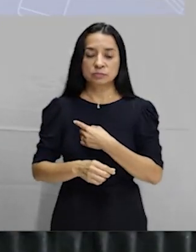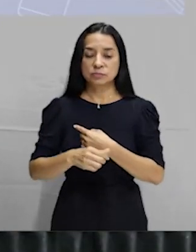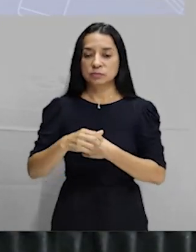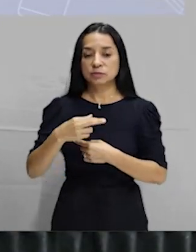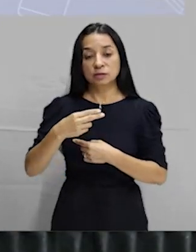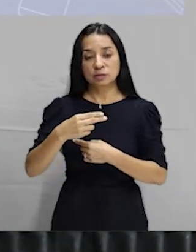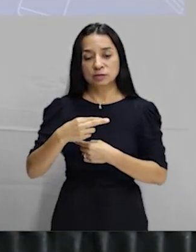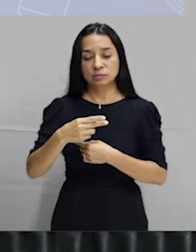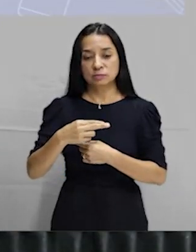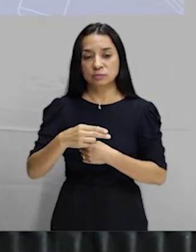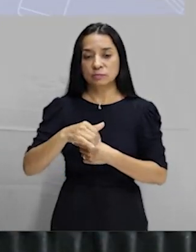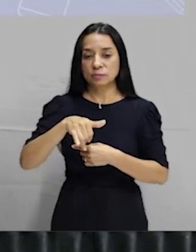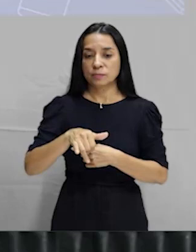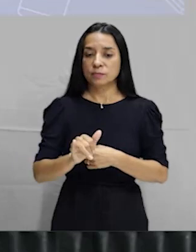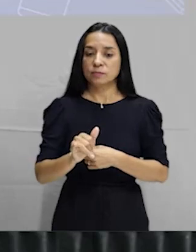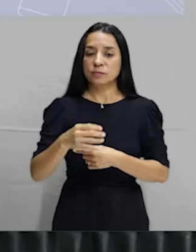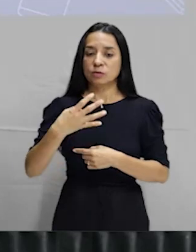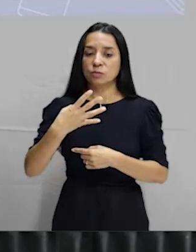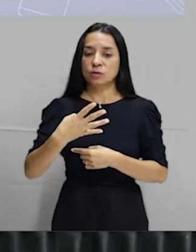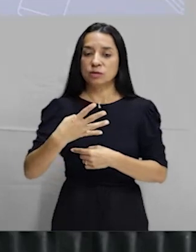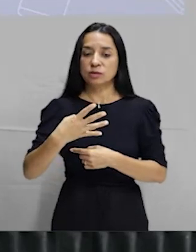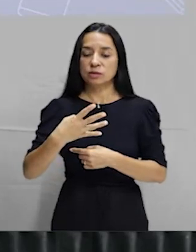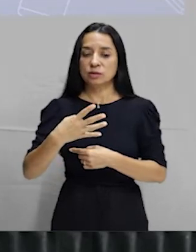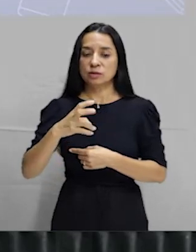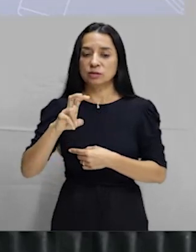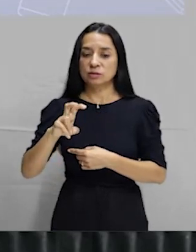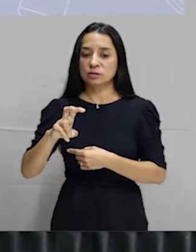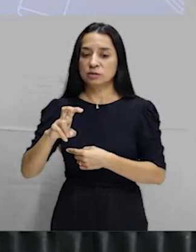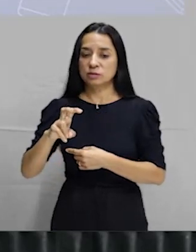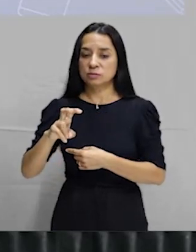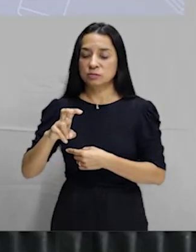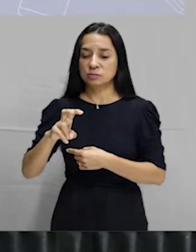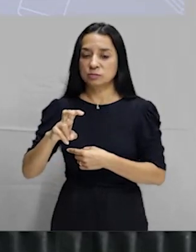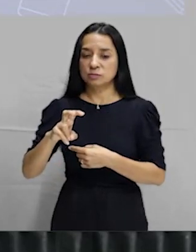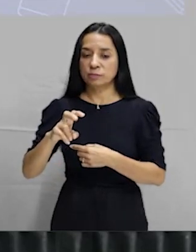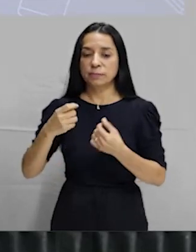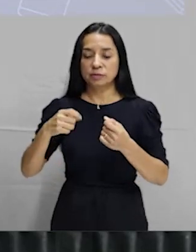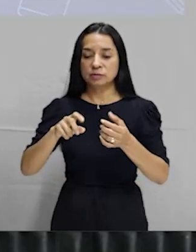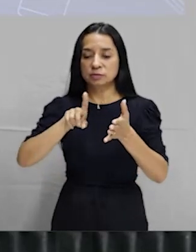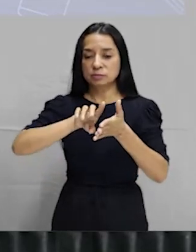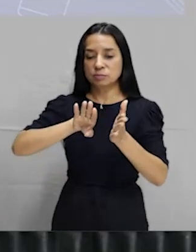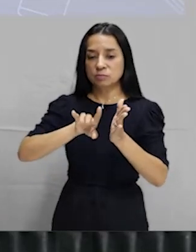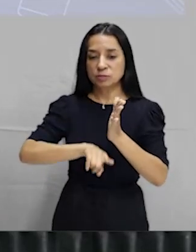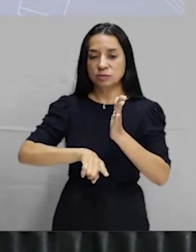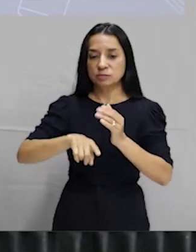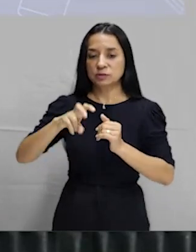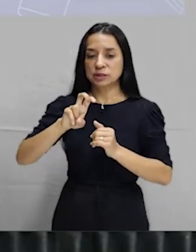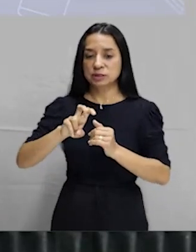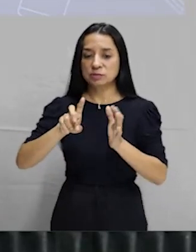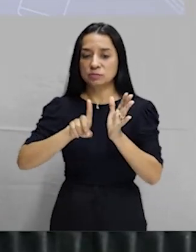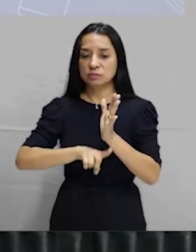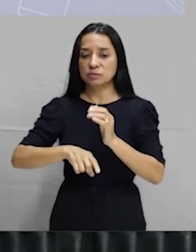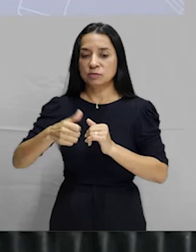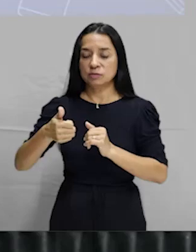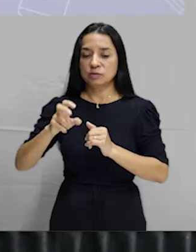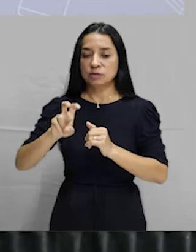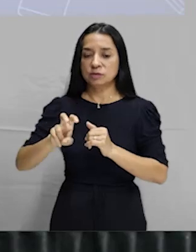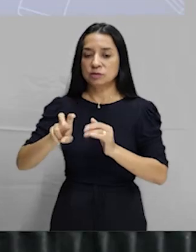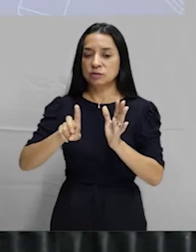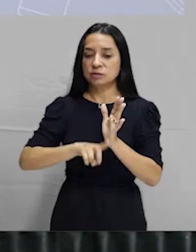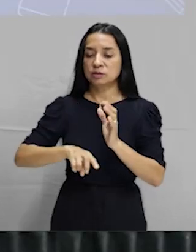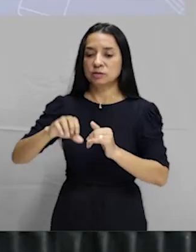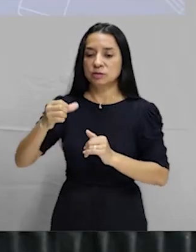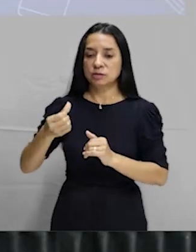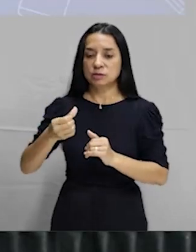são 45. Preciso tirar 5, 15 e 9. E isso traz para nós o percentual de 16%.